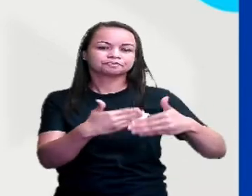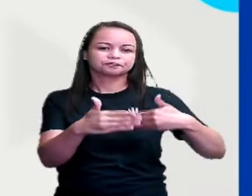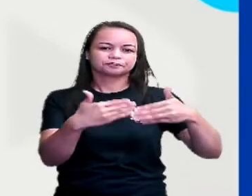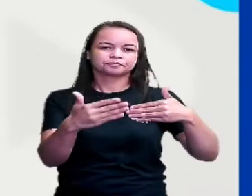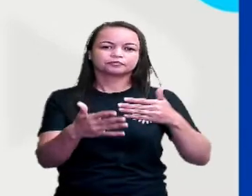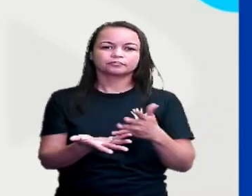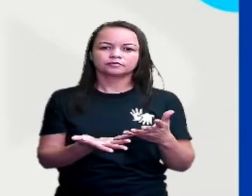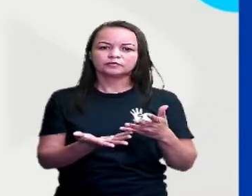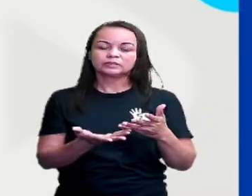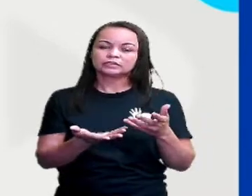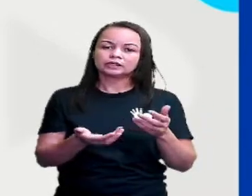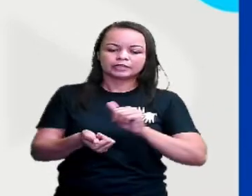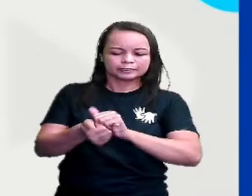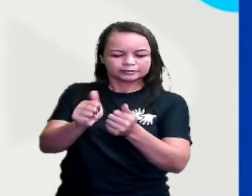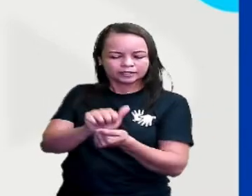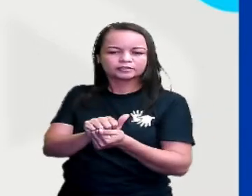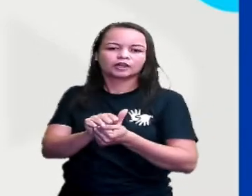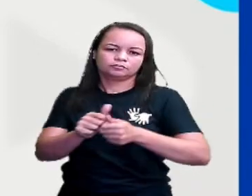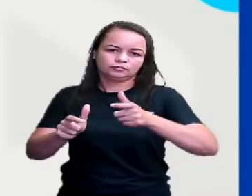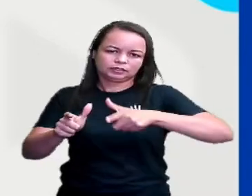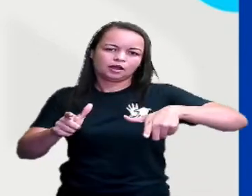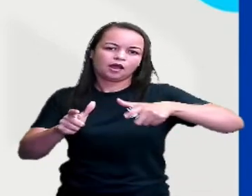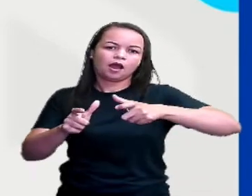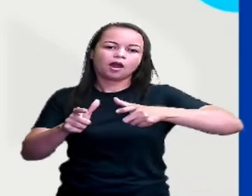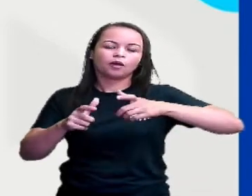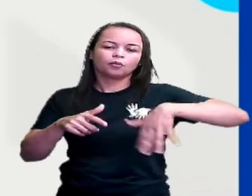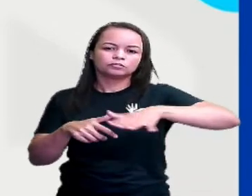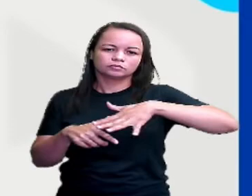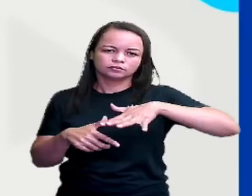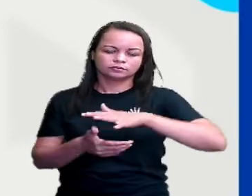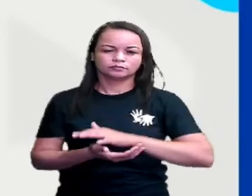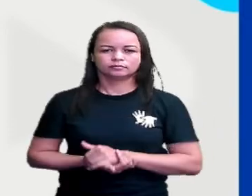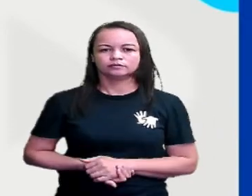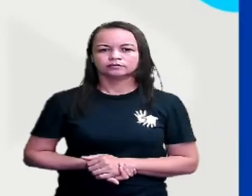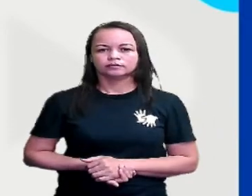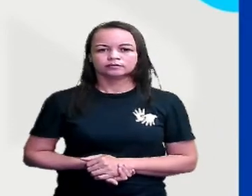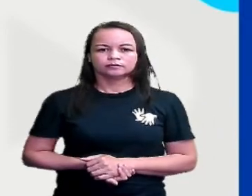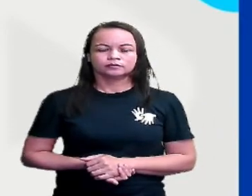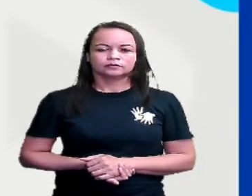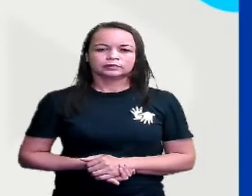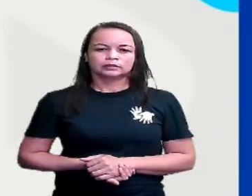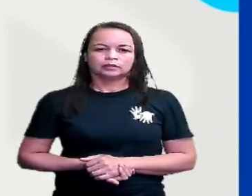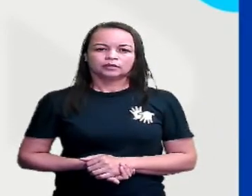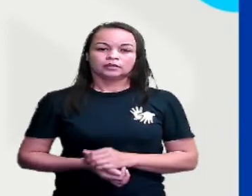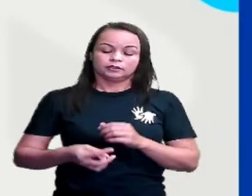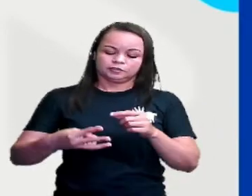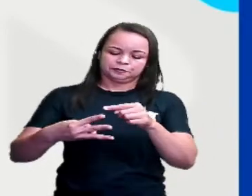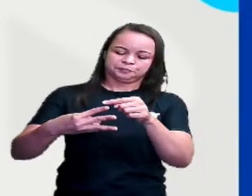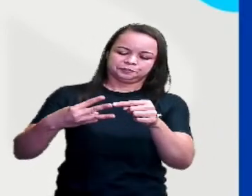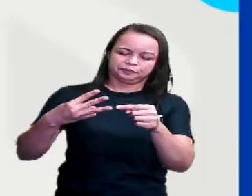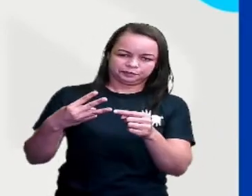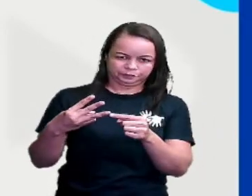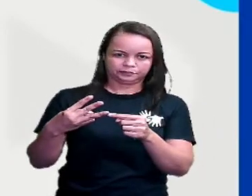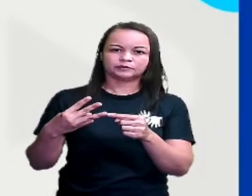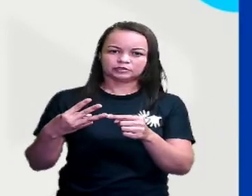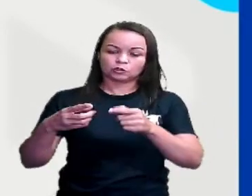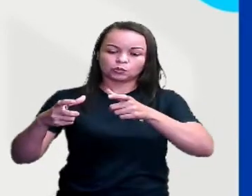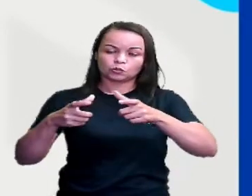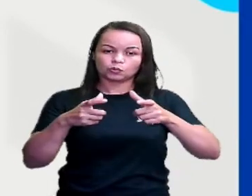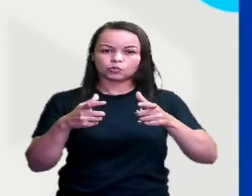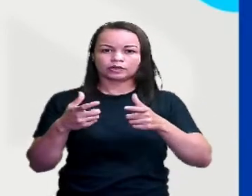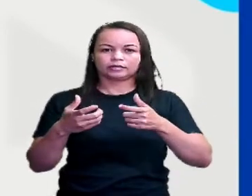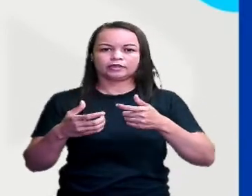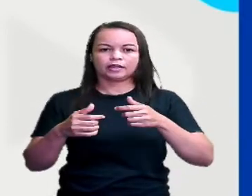se adaptar melhor a esse ambiente. Existem 3 ambientes em que as plantas elas se distribuem.